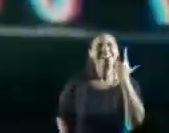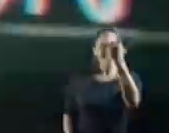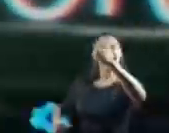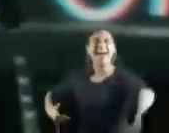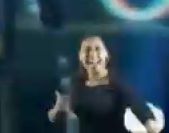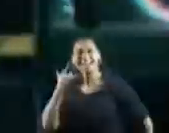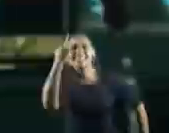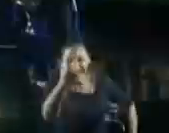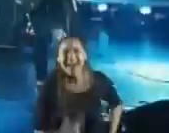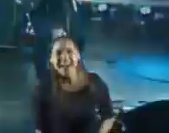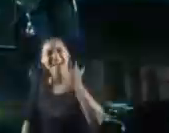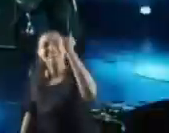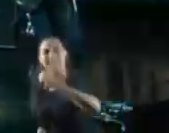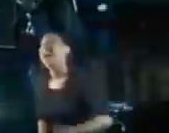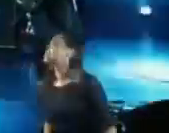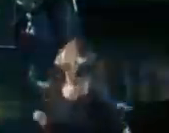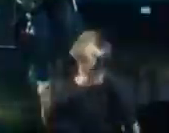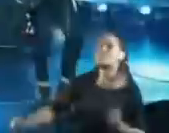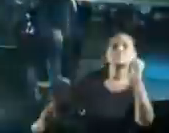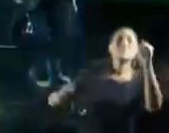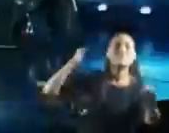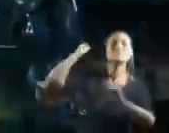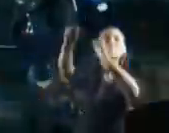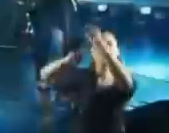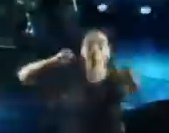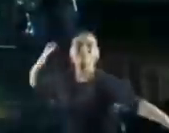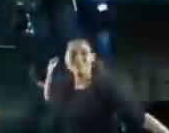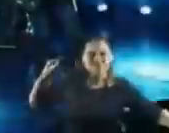da da da da da da da da da.